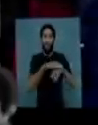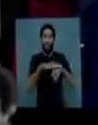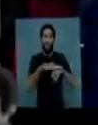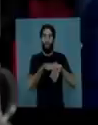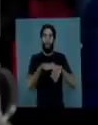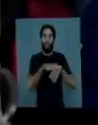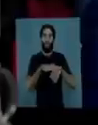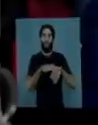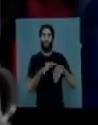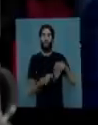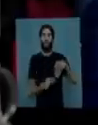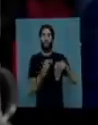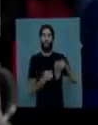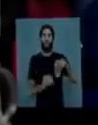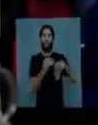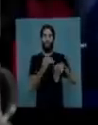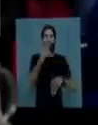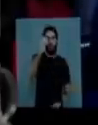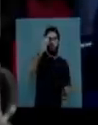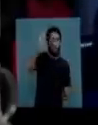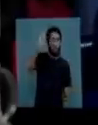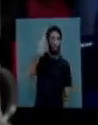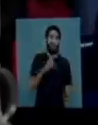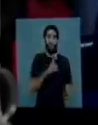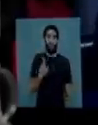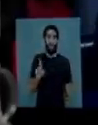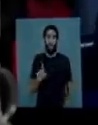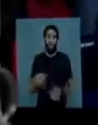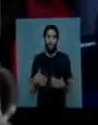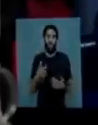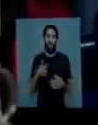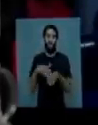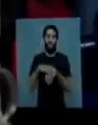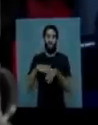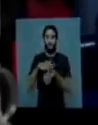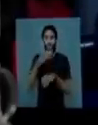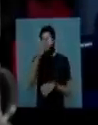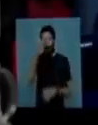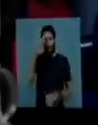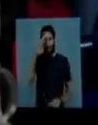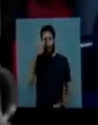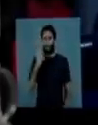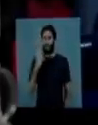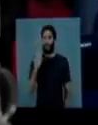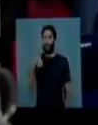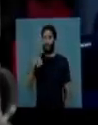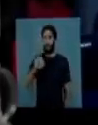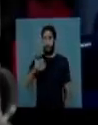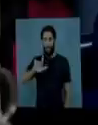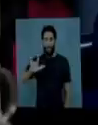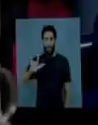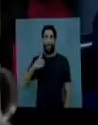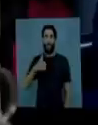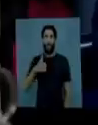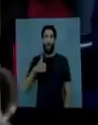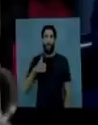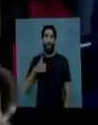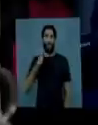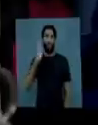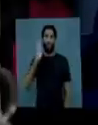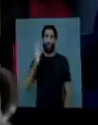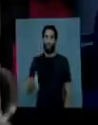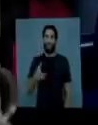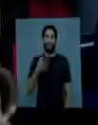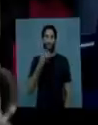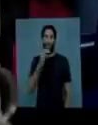Alexandre de Moraes então a todo momento que eu conversei com o Daniel eu imediatamente reportava para o